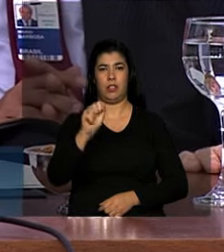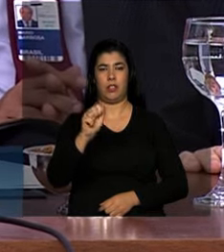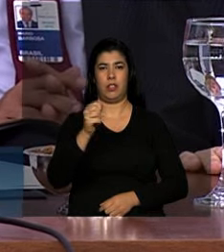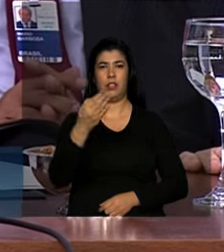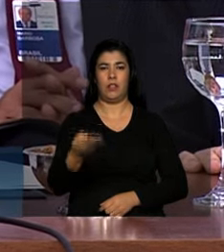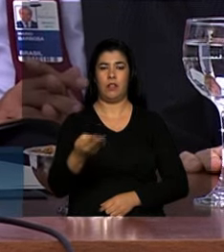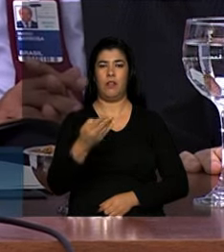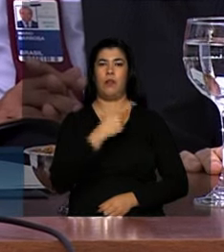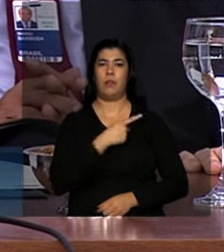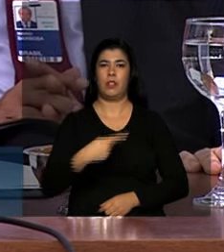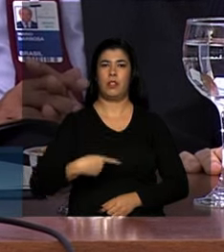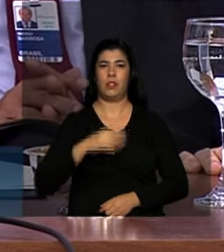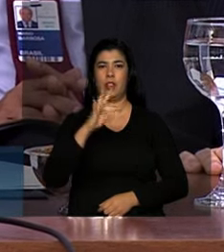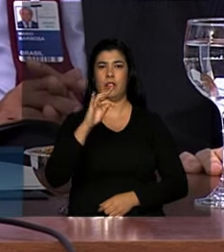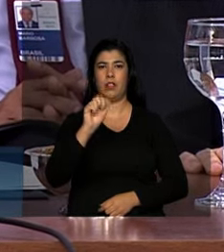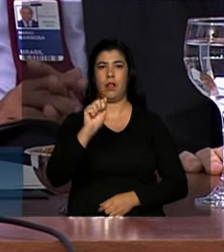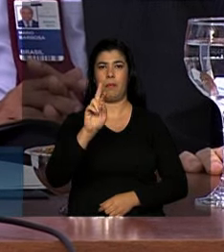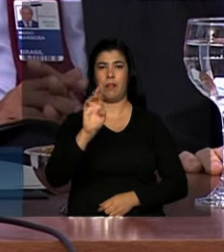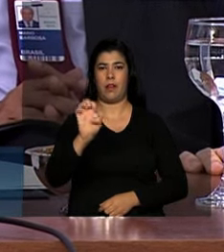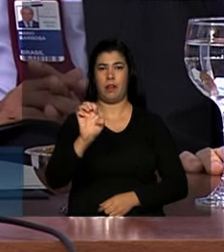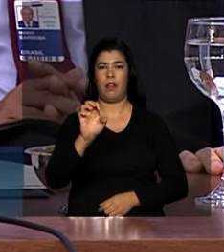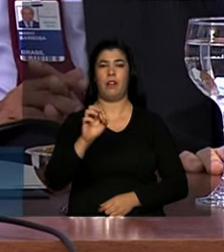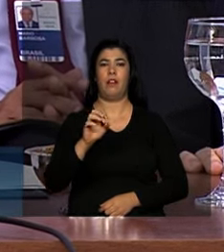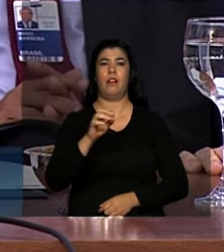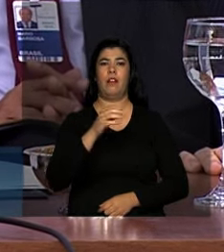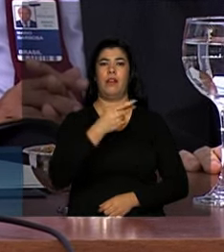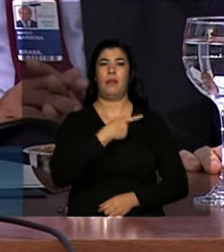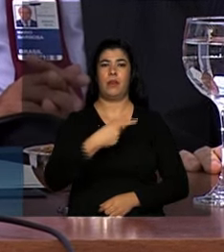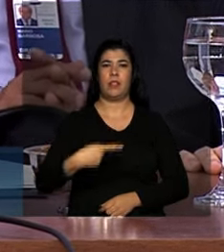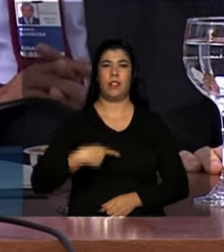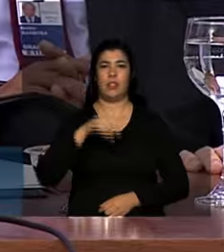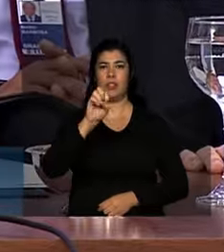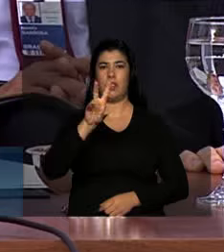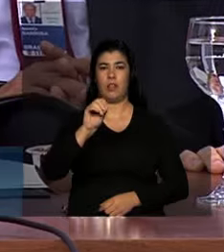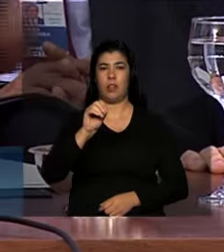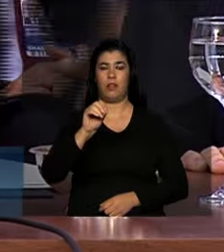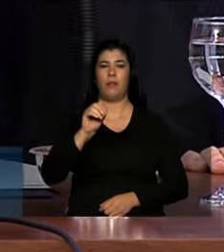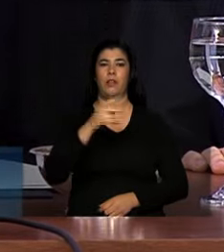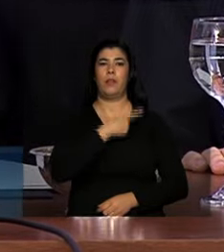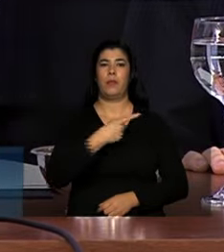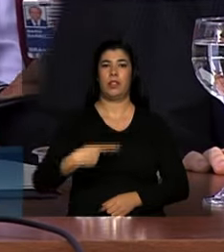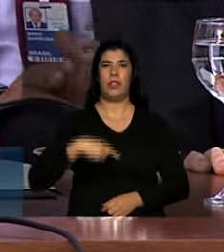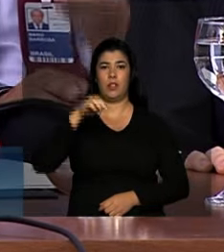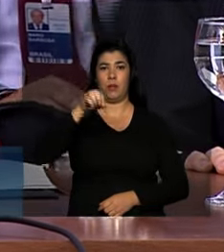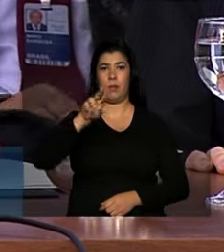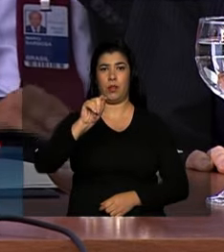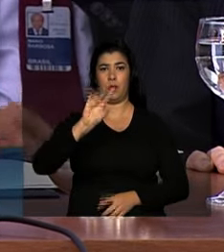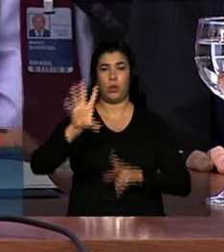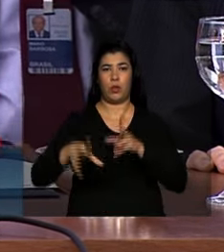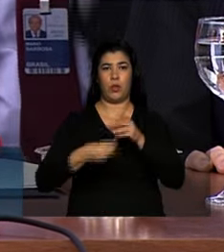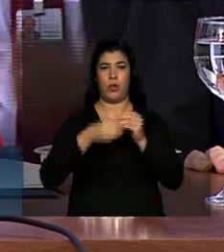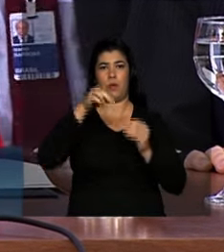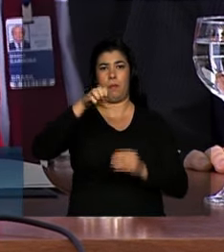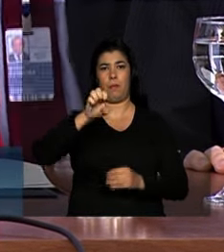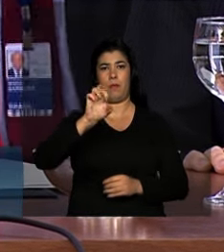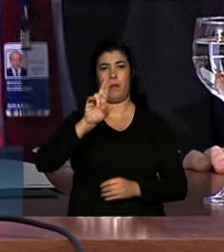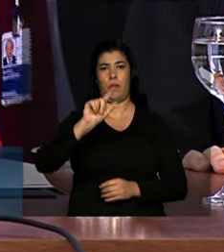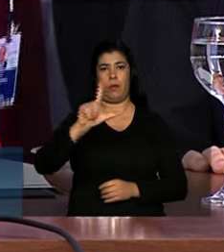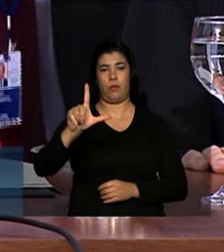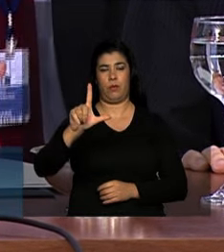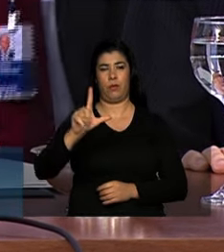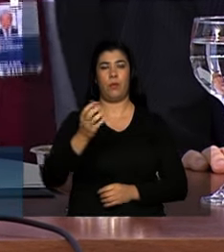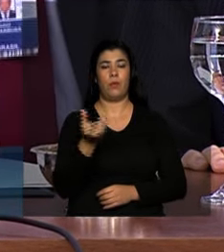Tabaré Vázquez, presidente Evo Morales, presidente Maduro, que integram o Mercosul,